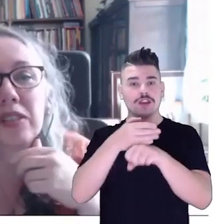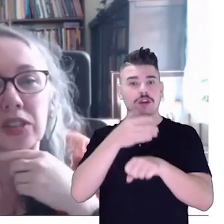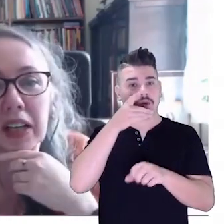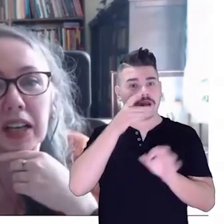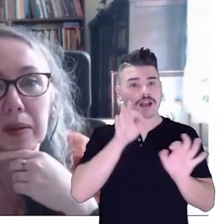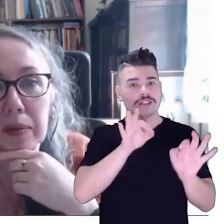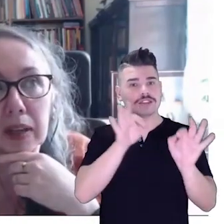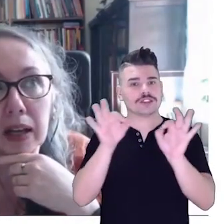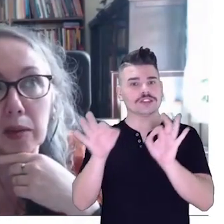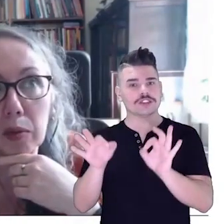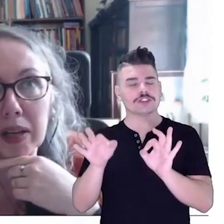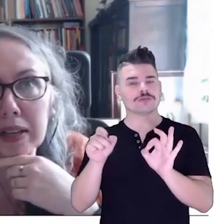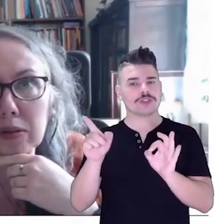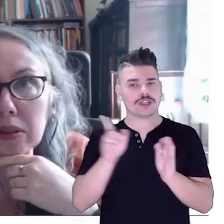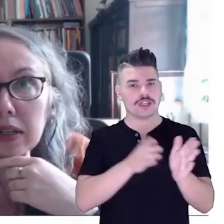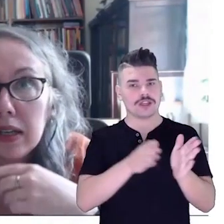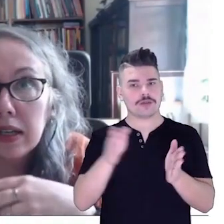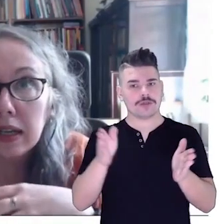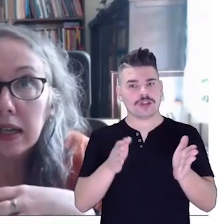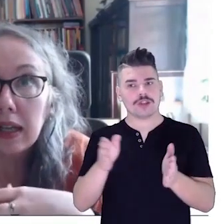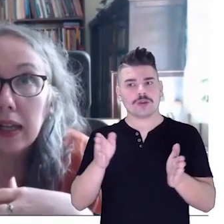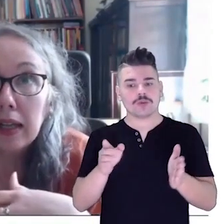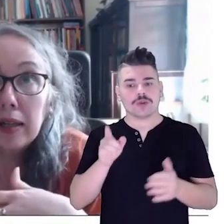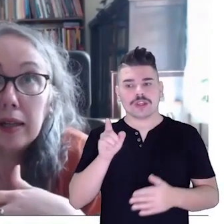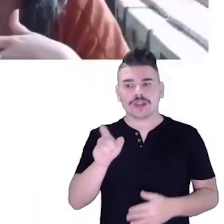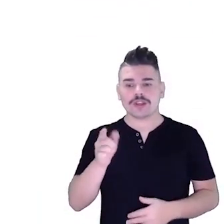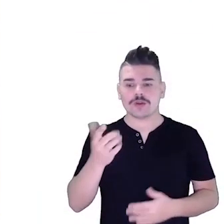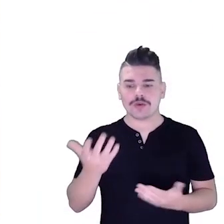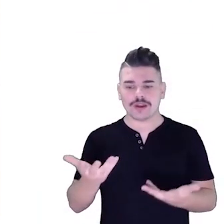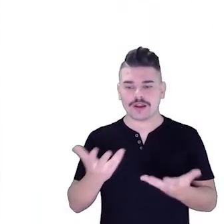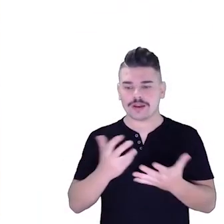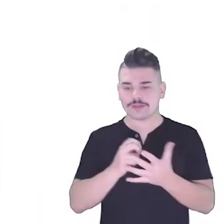1999 ou 2000, né? E eu pude assistir naquele momento, e